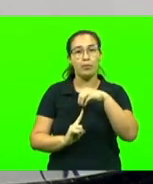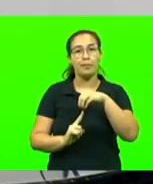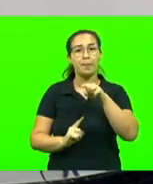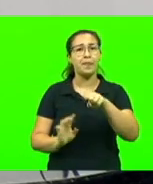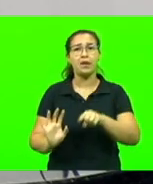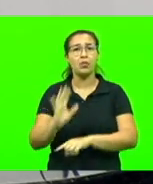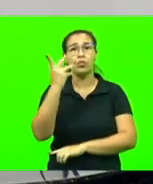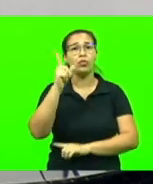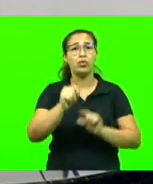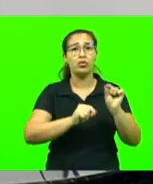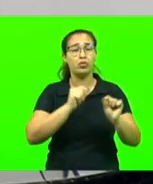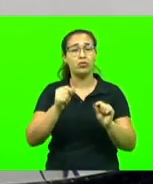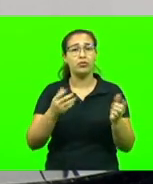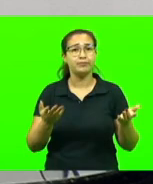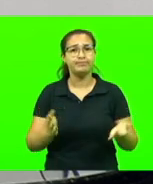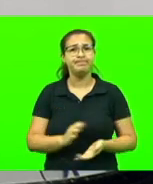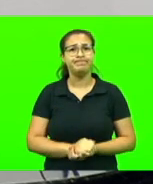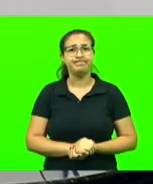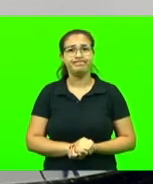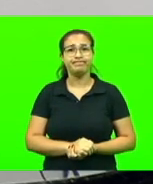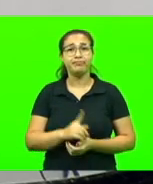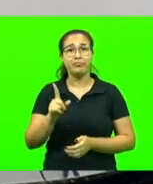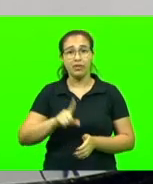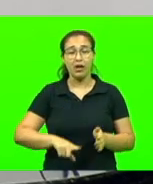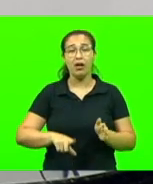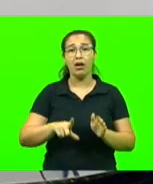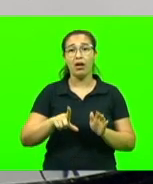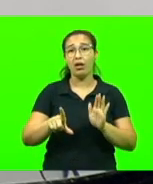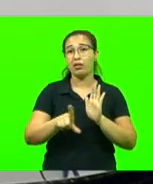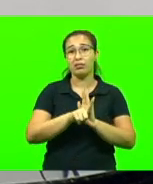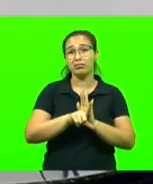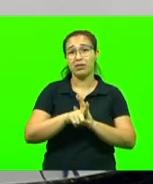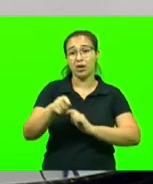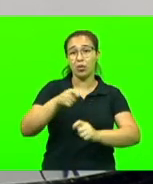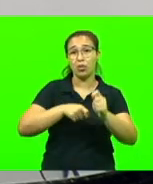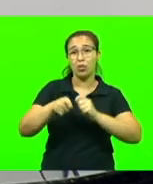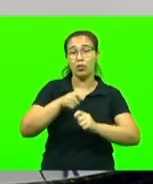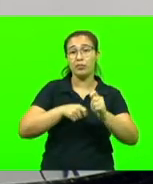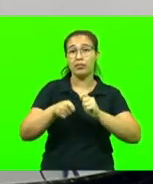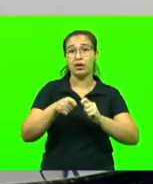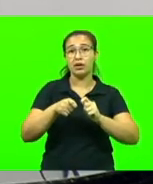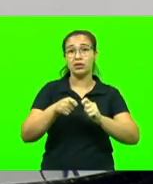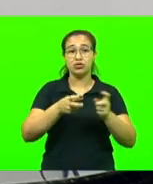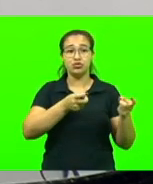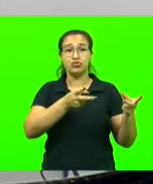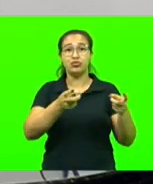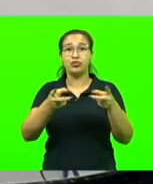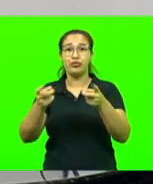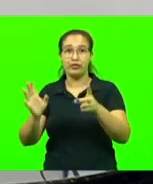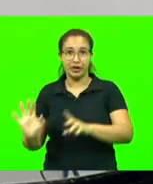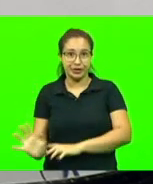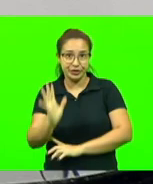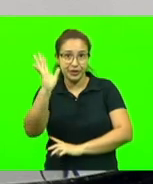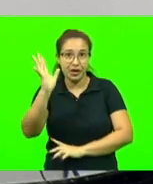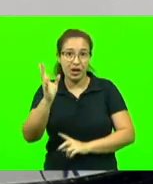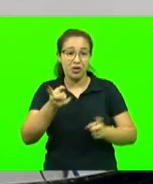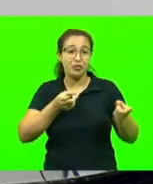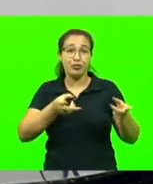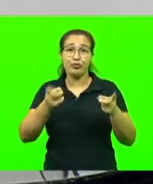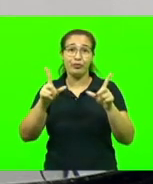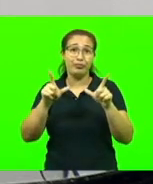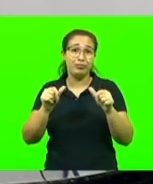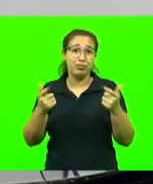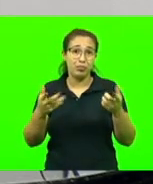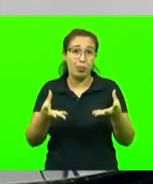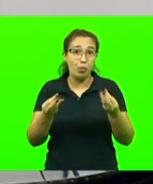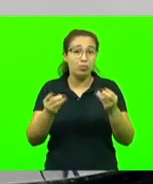ele? O quê? É a lei do comércio. Quem vende mais caro vende menos, até se acabar.